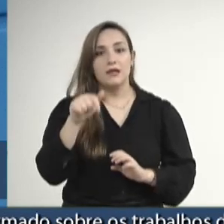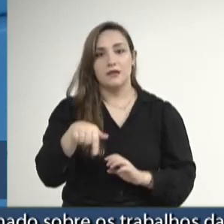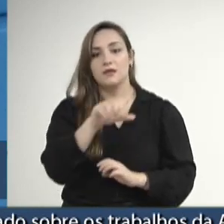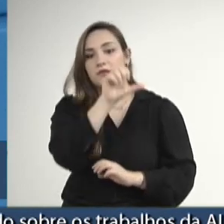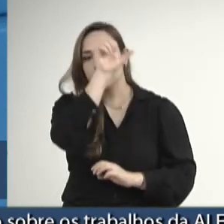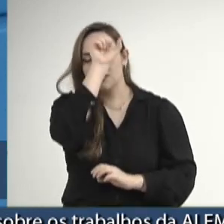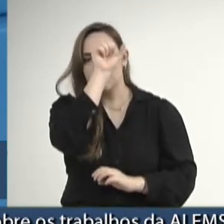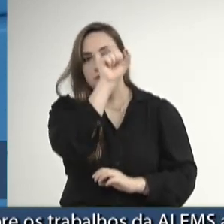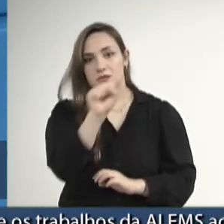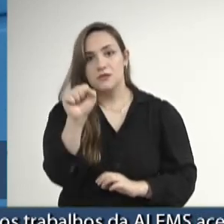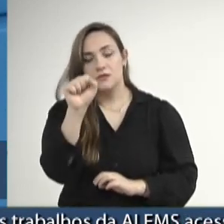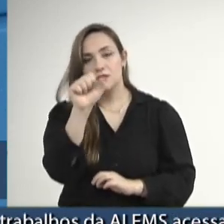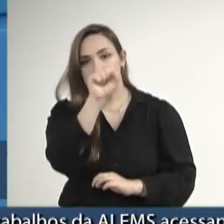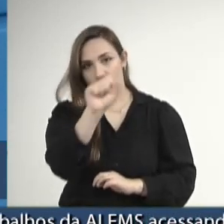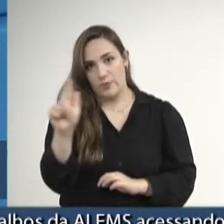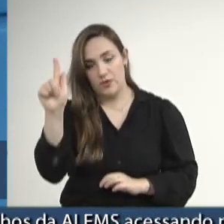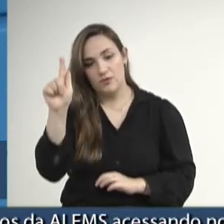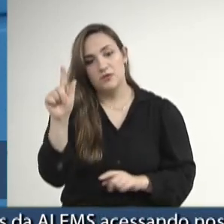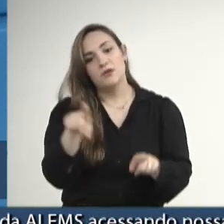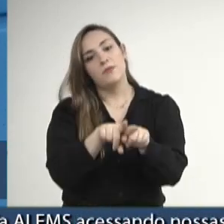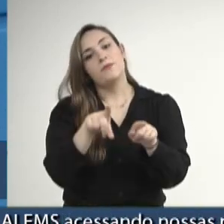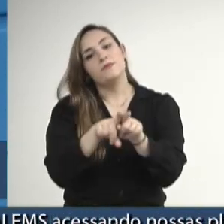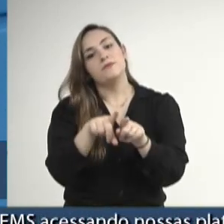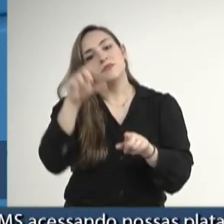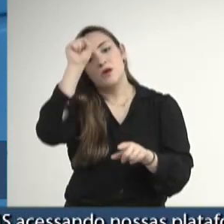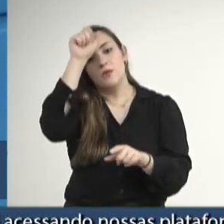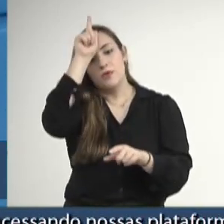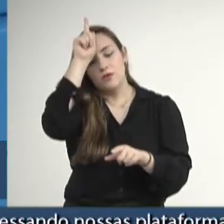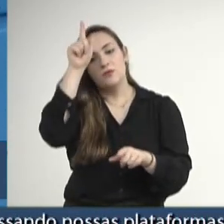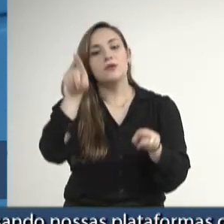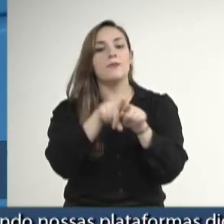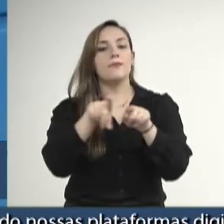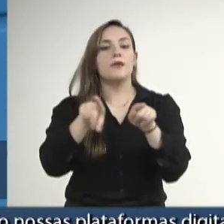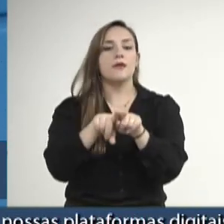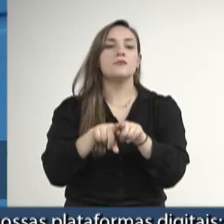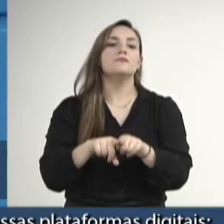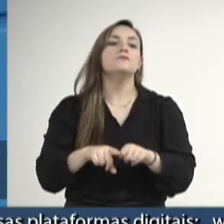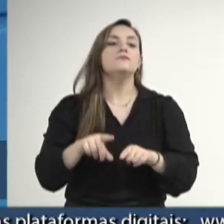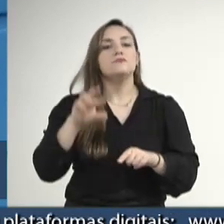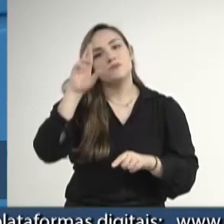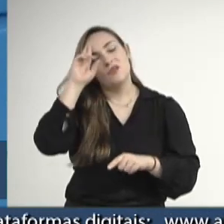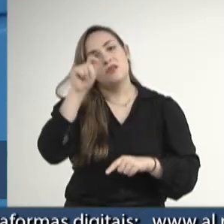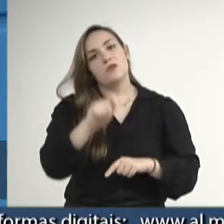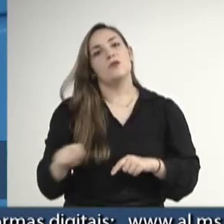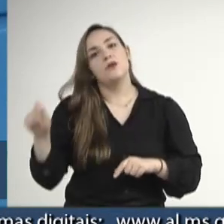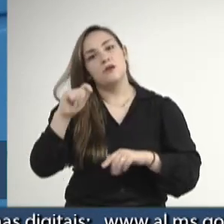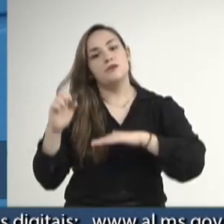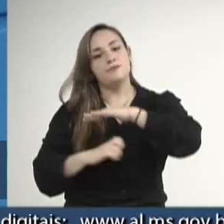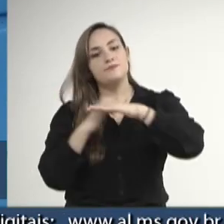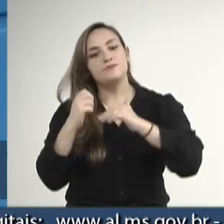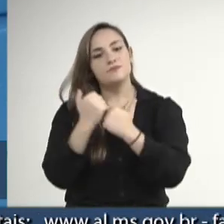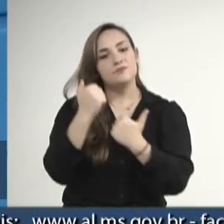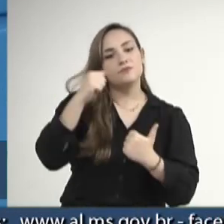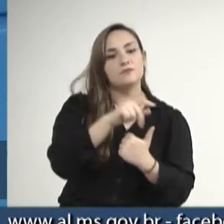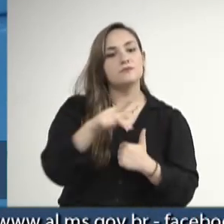senhor Jaci malacani que o presidente da associação Empresarial de São Gabriel e também vice-prefeito